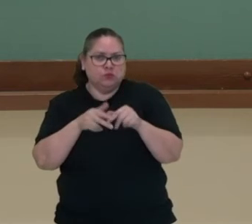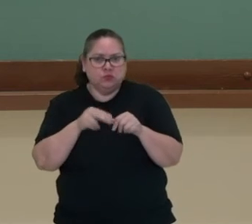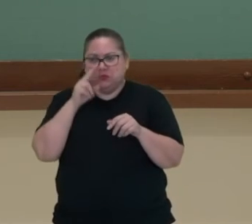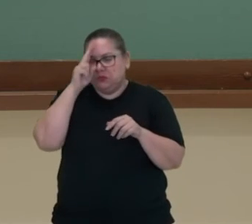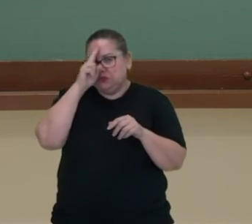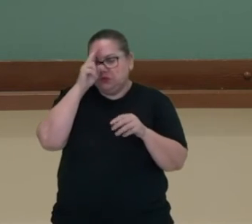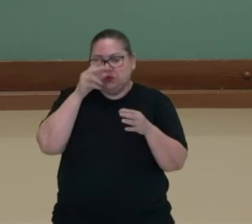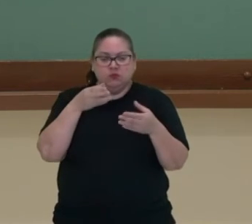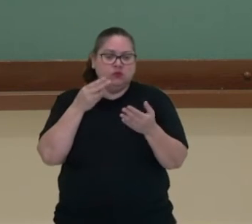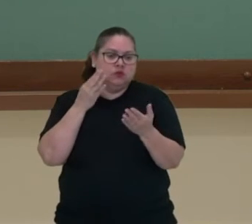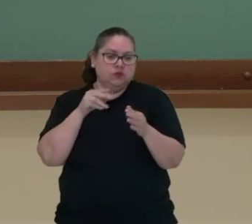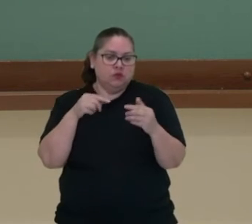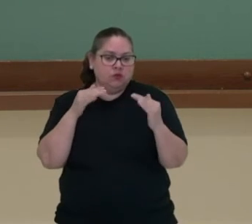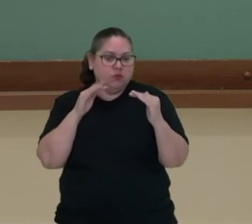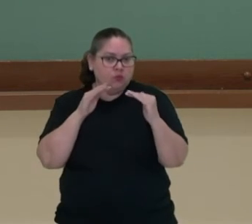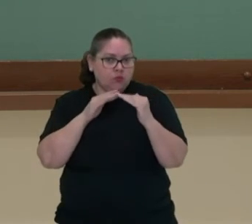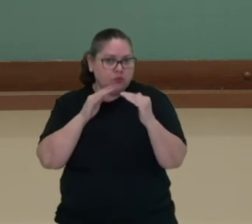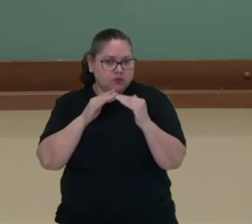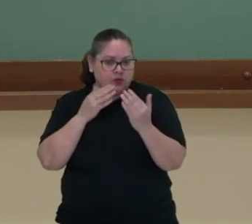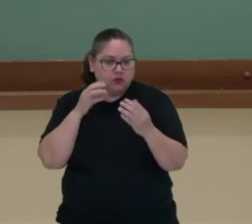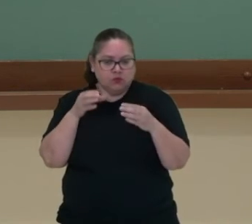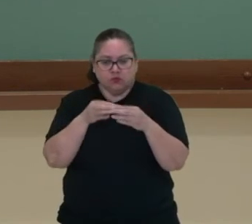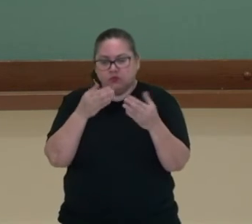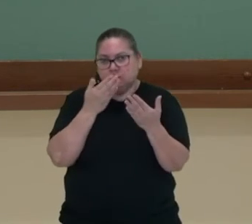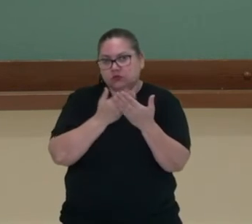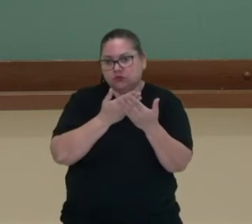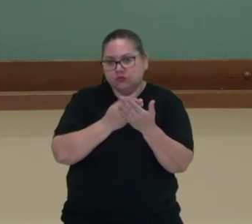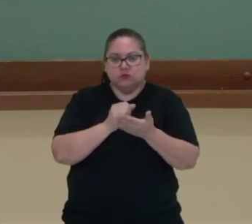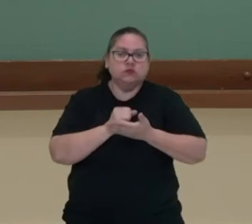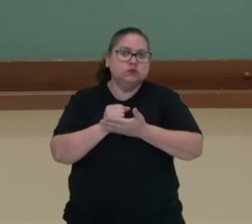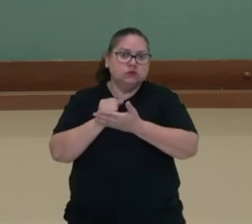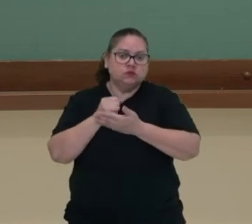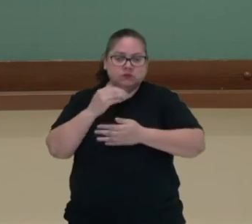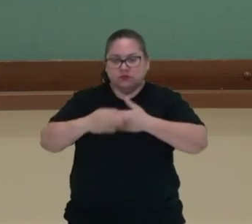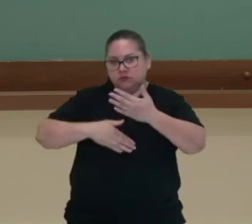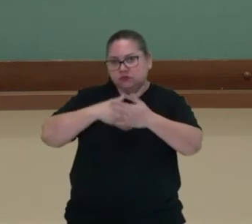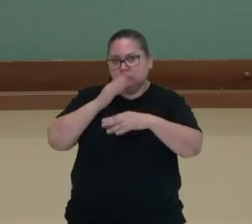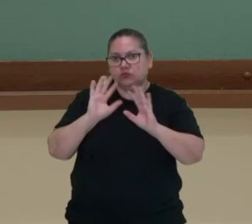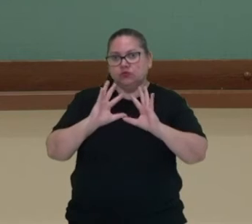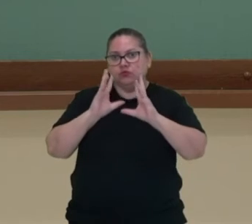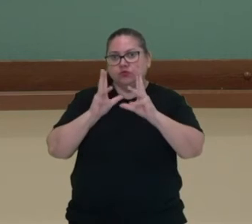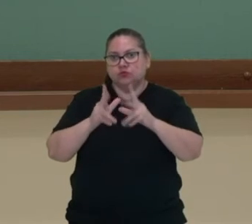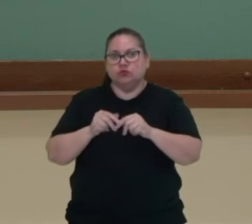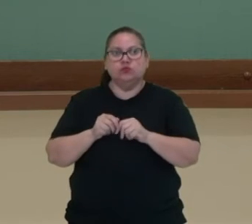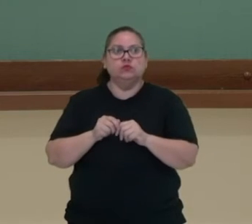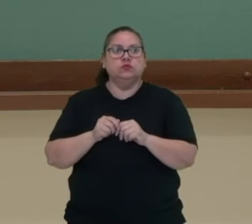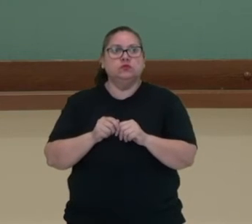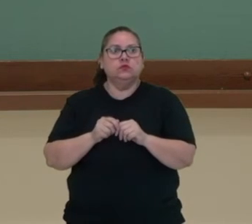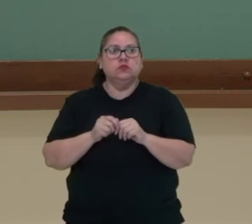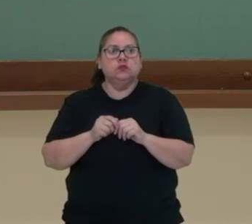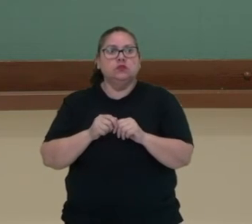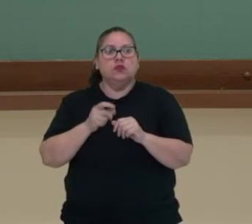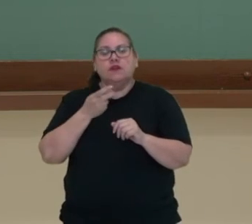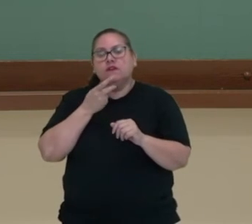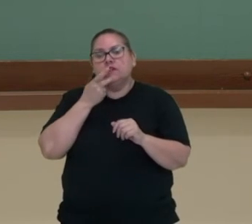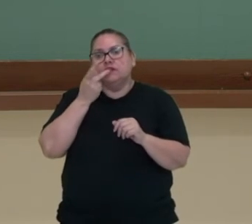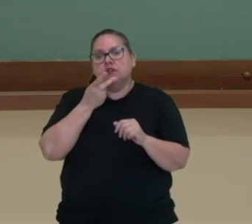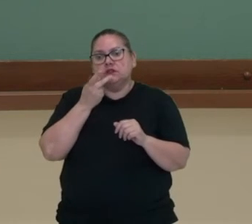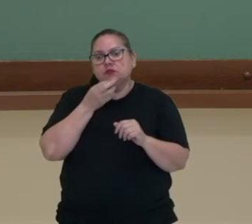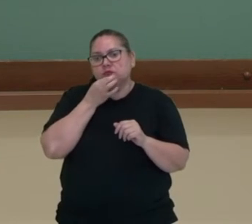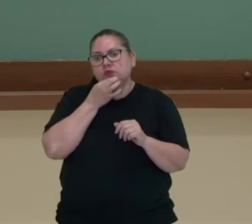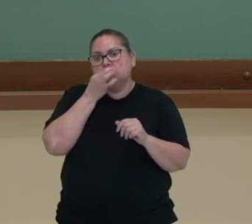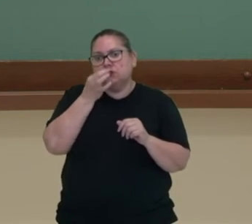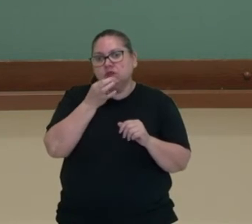né, combinar com os colegas um grupo de estudo e assim ajudar no desenvolvimento de todos eles. Emitir pareceres sobre